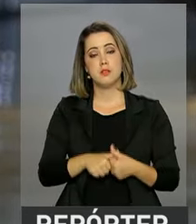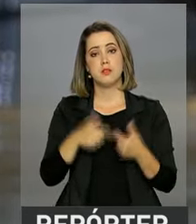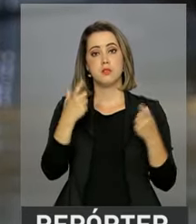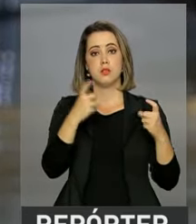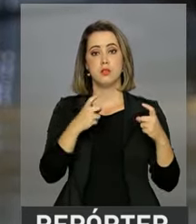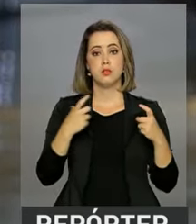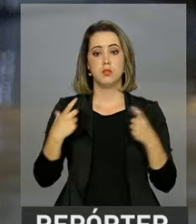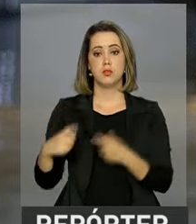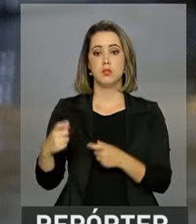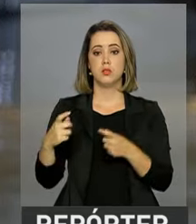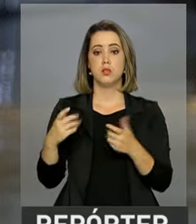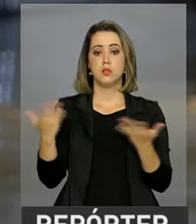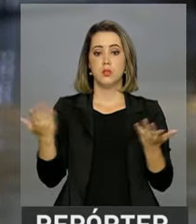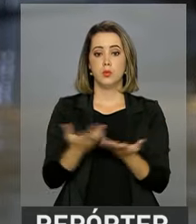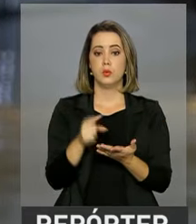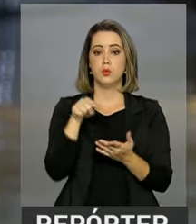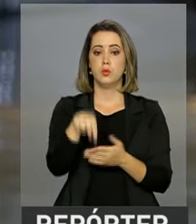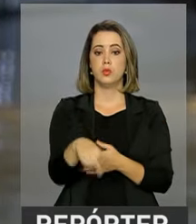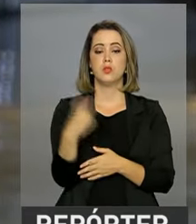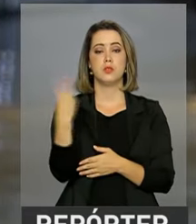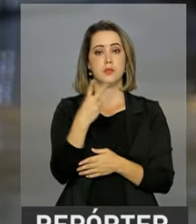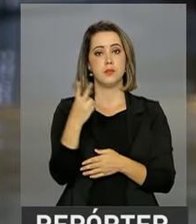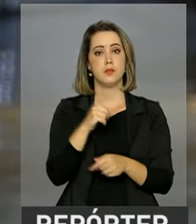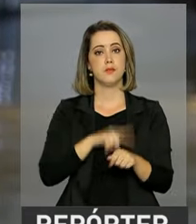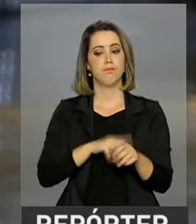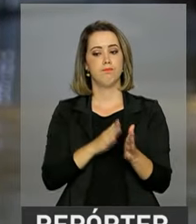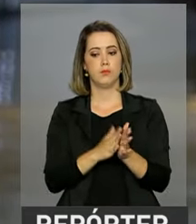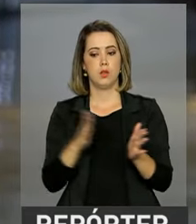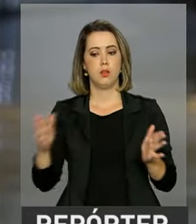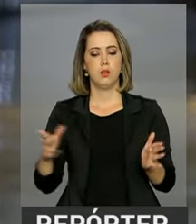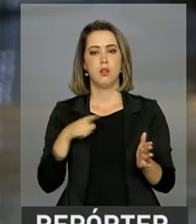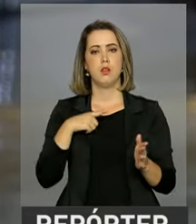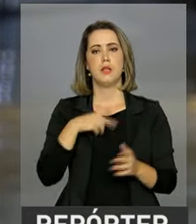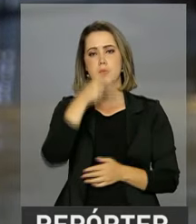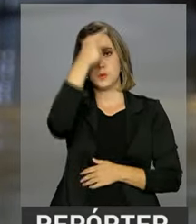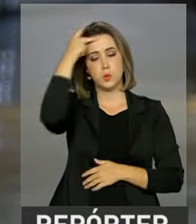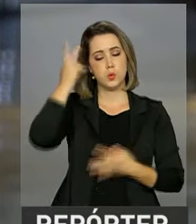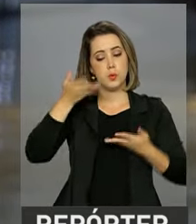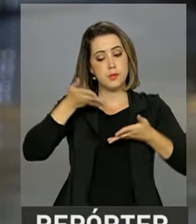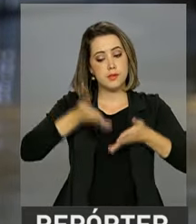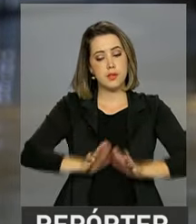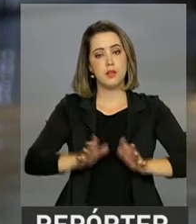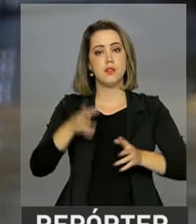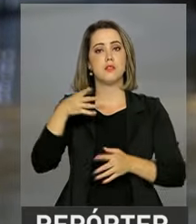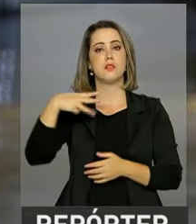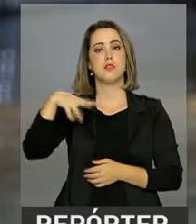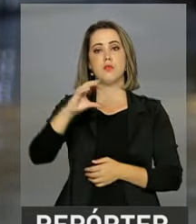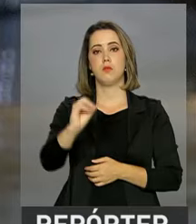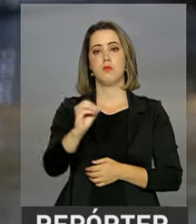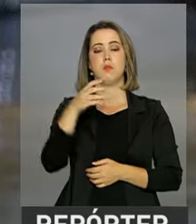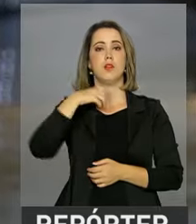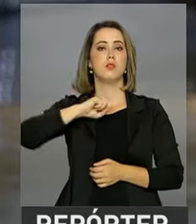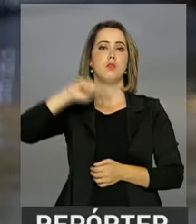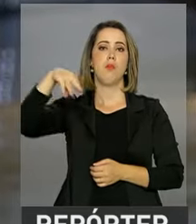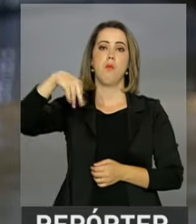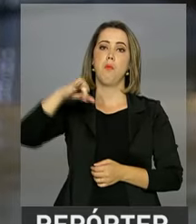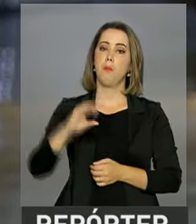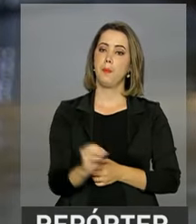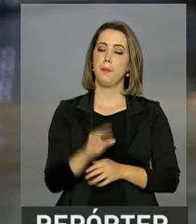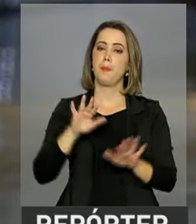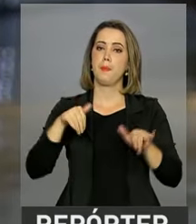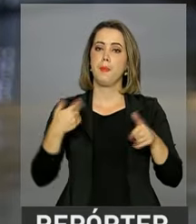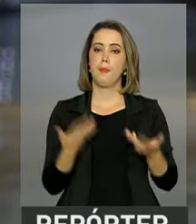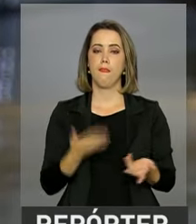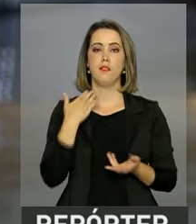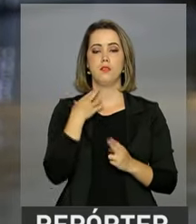concentrados nesta segunda chamada, que abrange os aniversariantes de março, abril e maio. Então, a Caixa